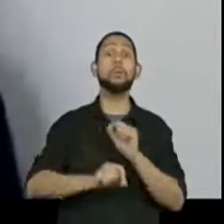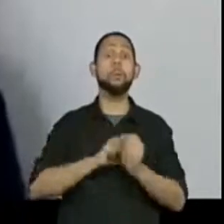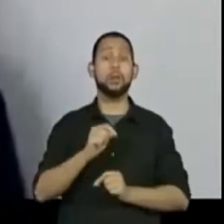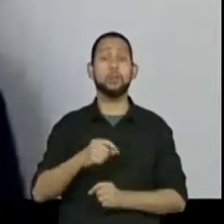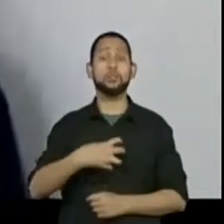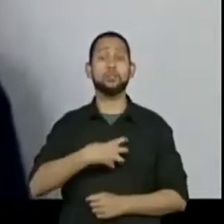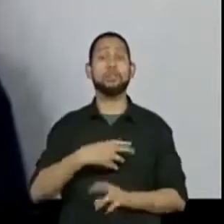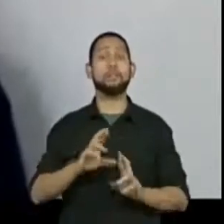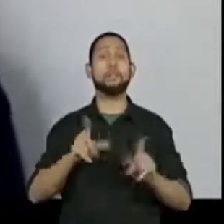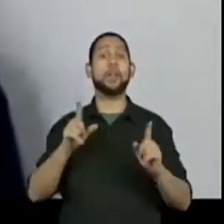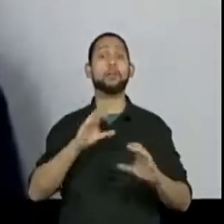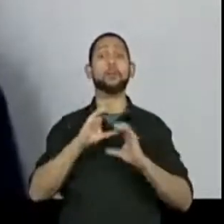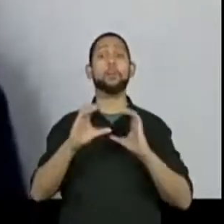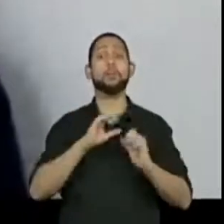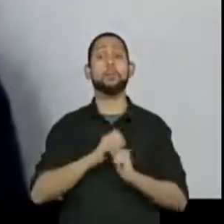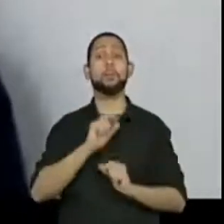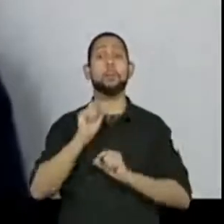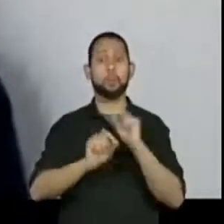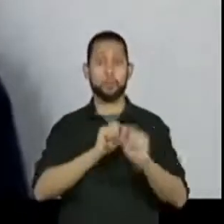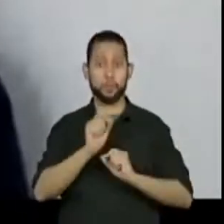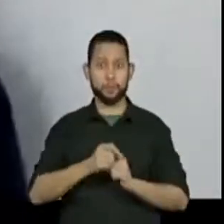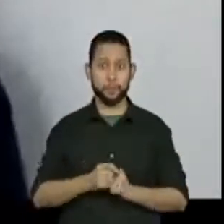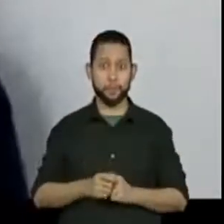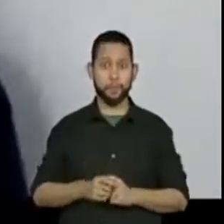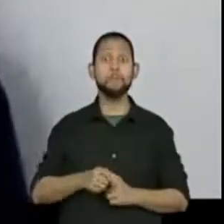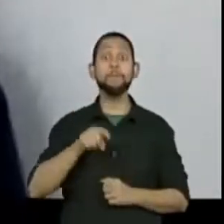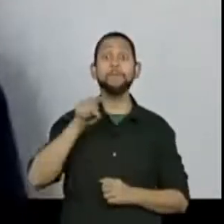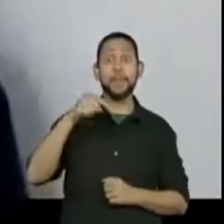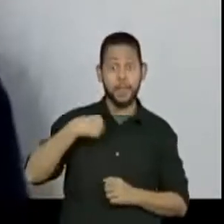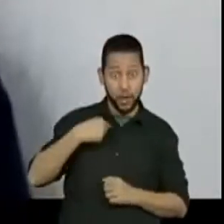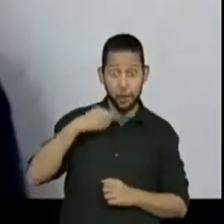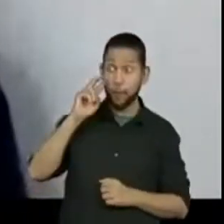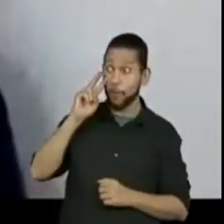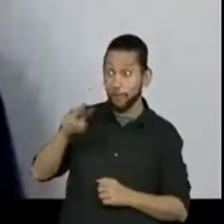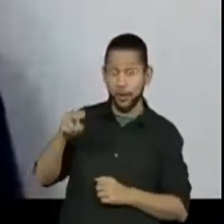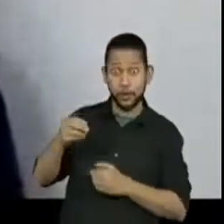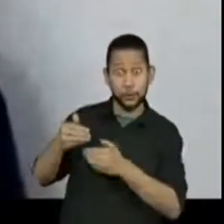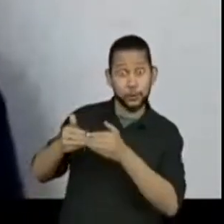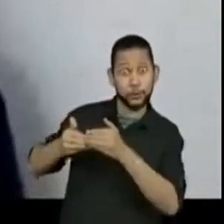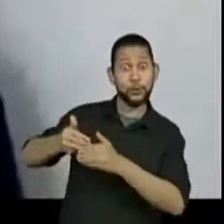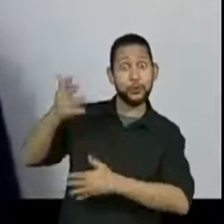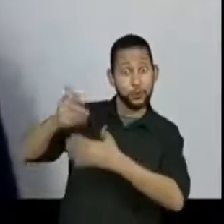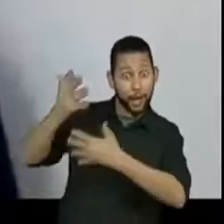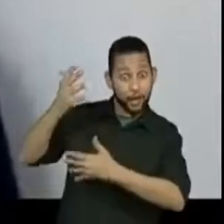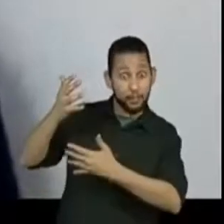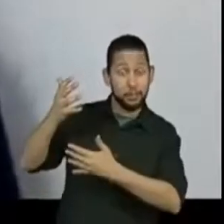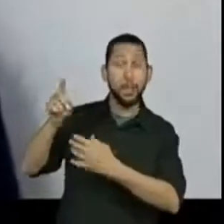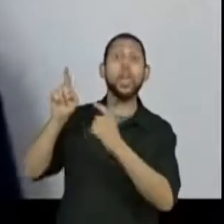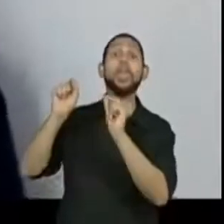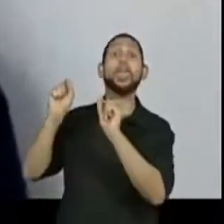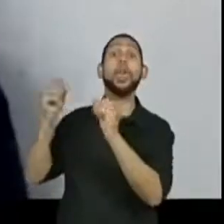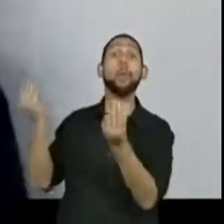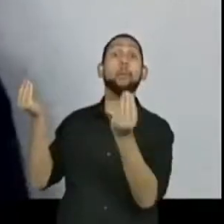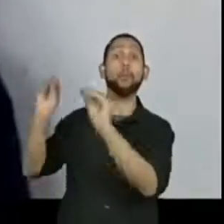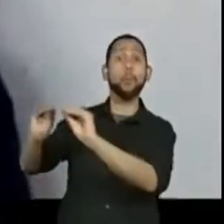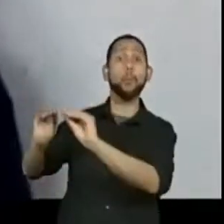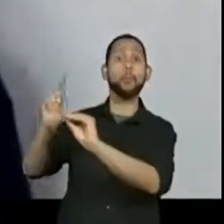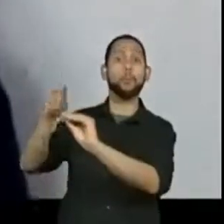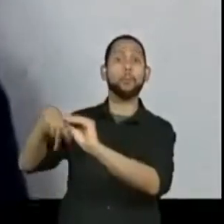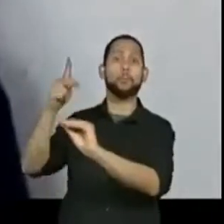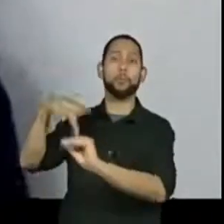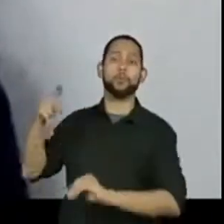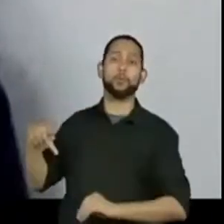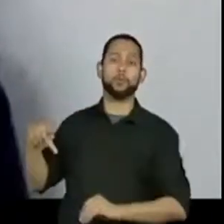pouquinho diferente. Eu enxergo o chat geral, onde só vocês conseguem escrever. E